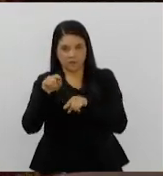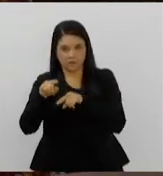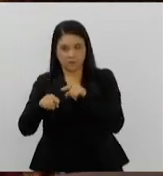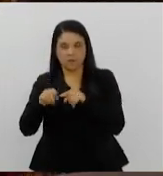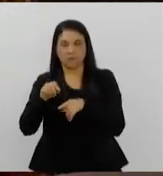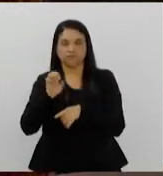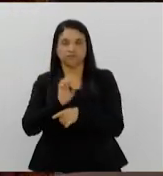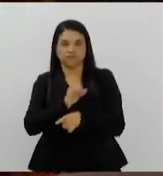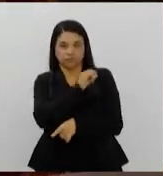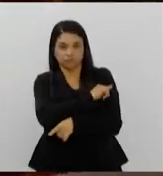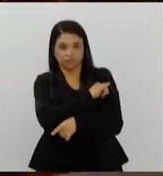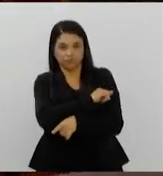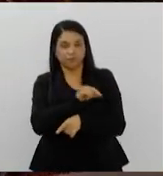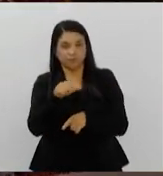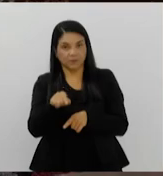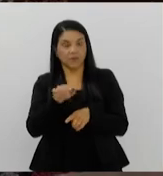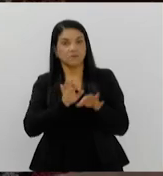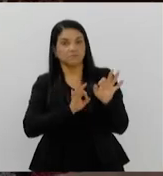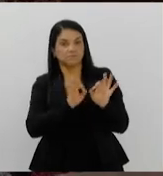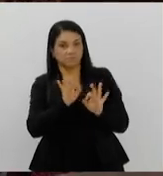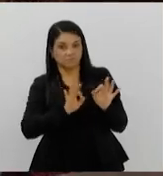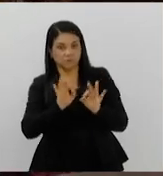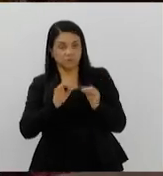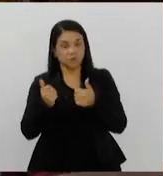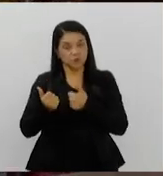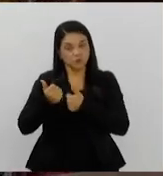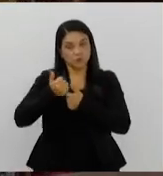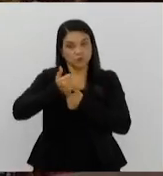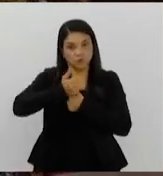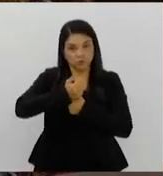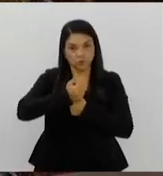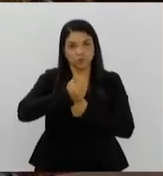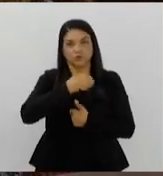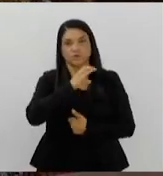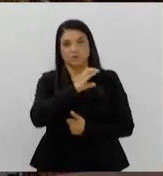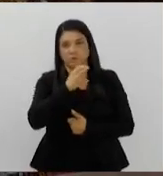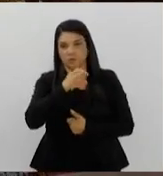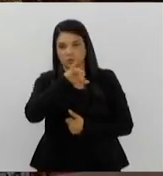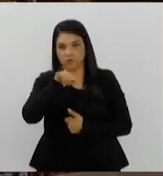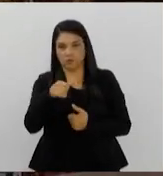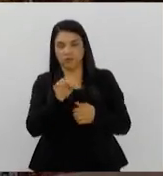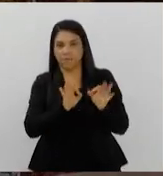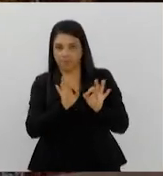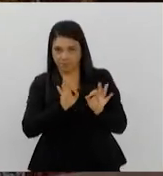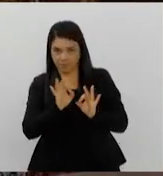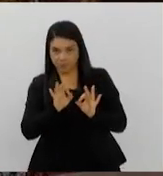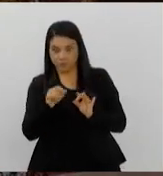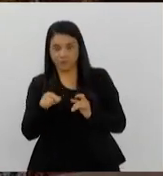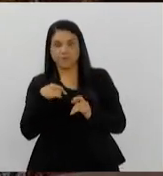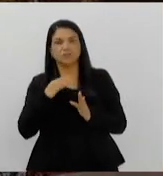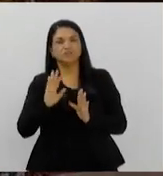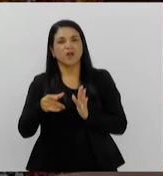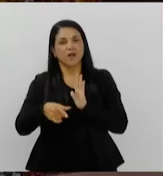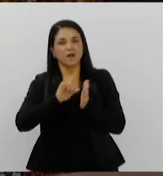sabiamente, preparou um substitutivo, porque já